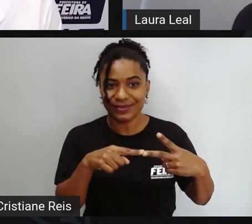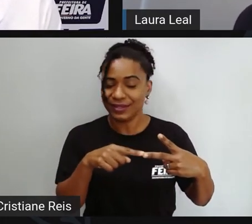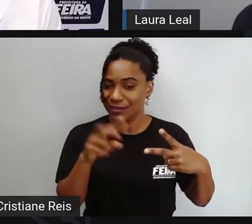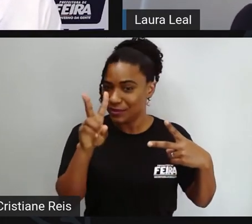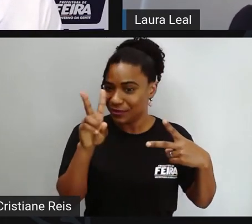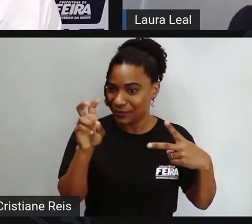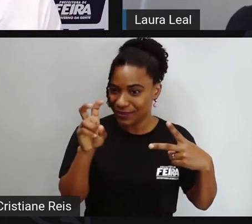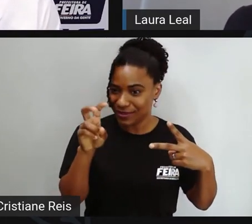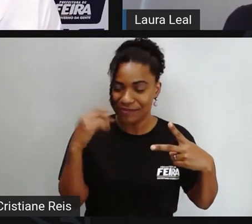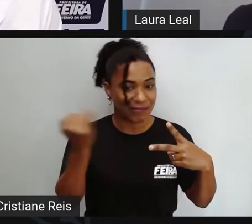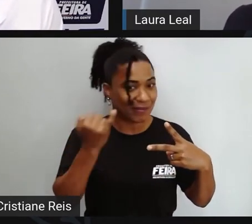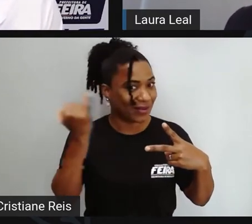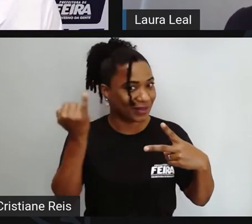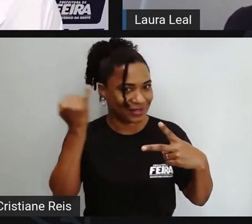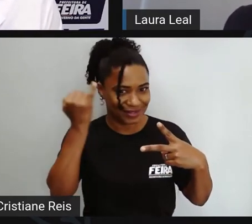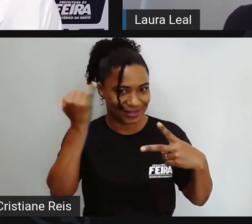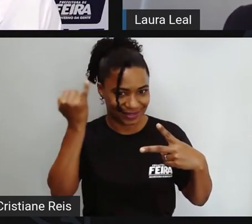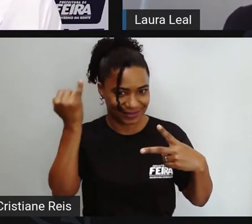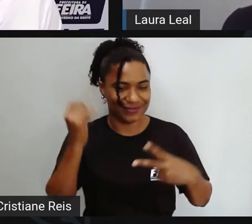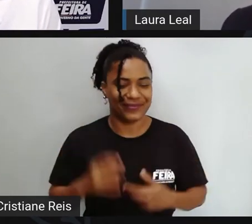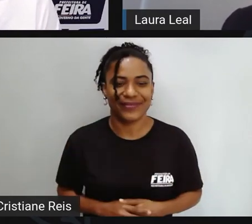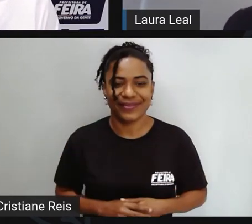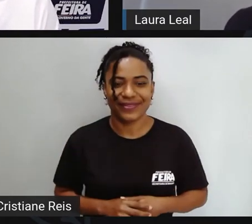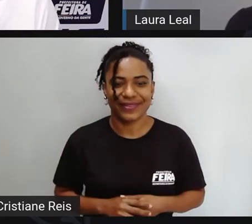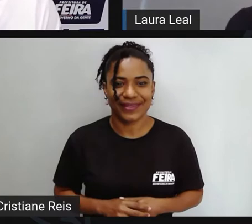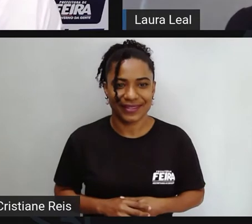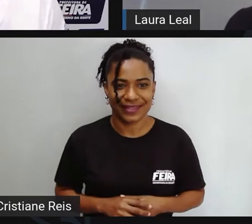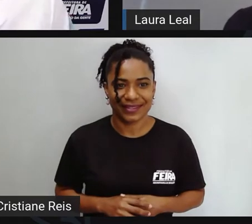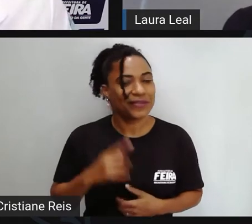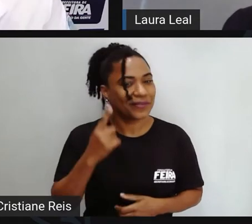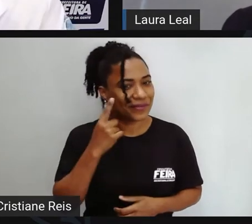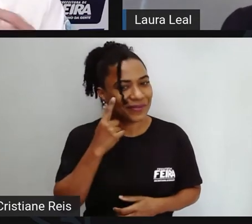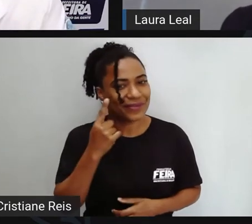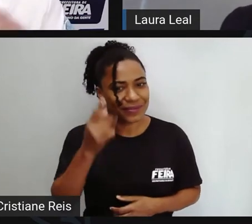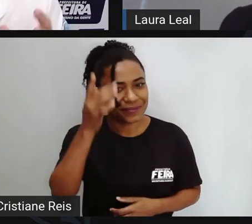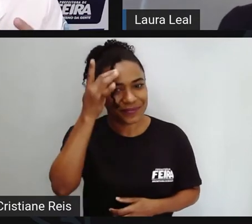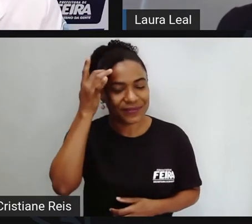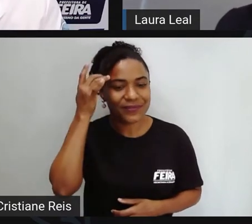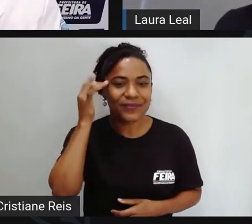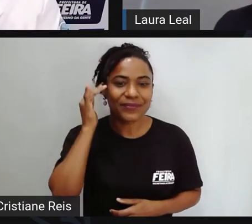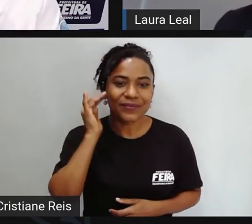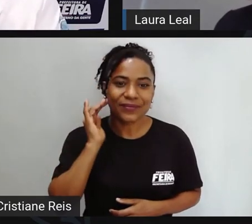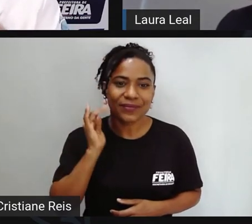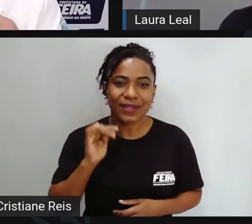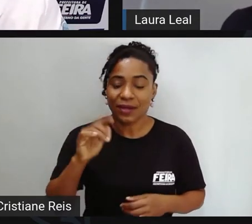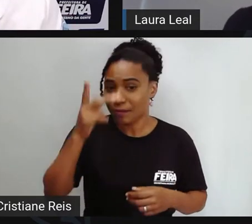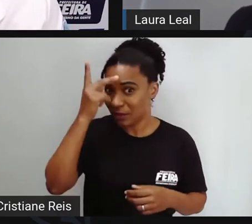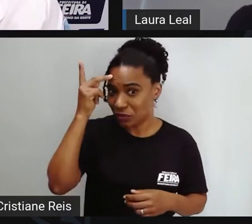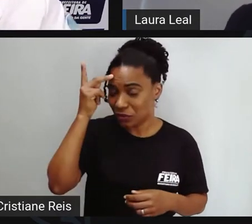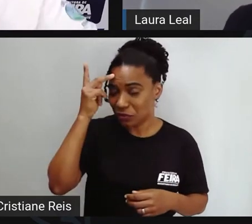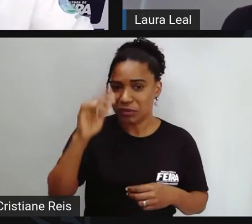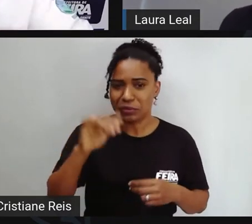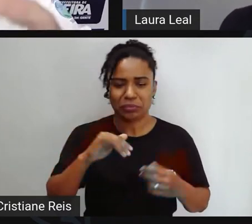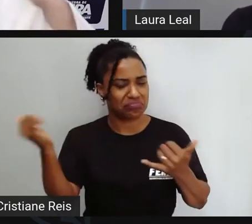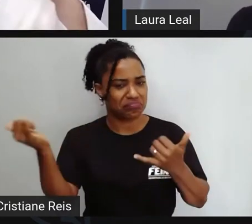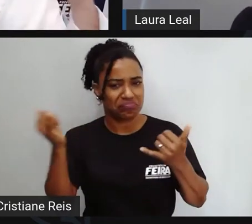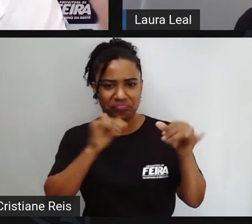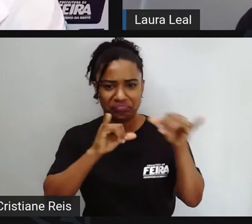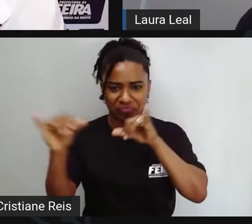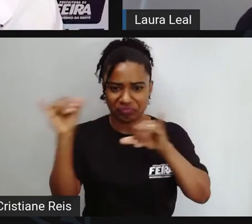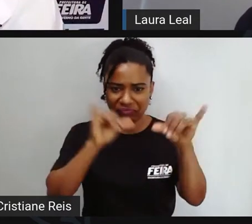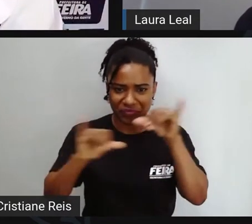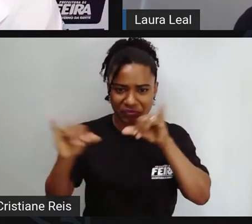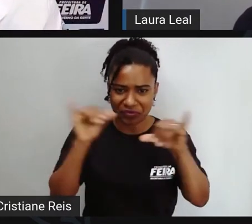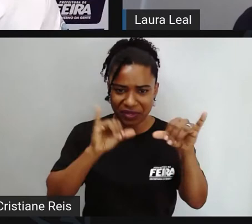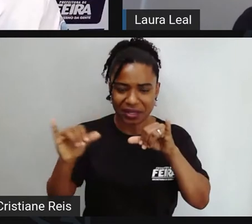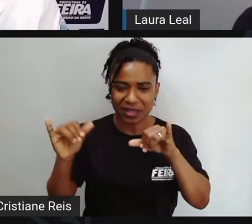assim, que, querendo ou não, vão entrar na conversa. Existe muito disse-me-disse, tem muita gente que fala o que não sabe, muita gente